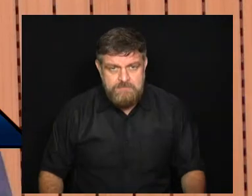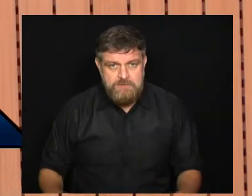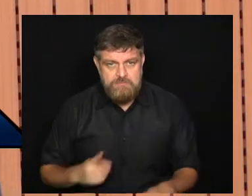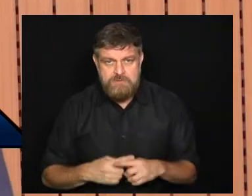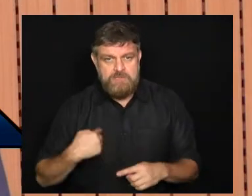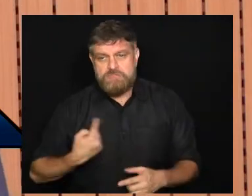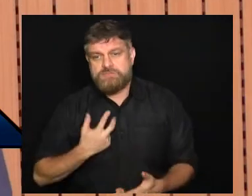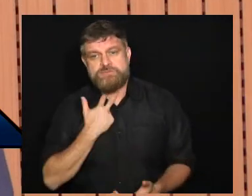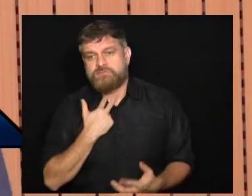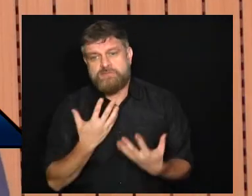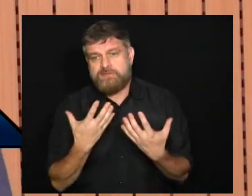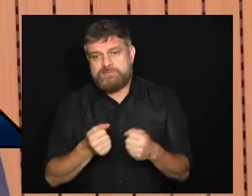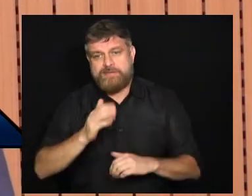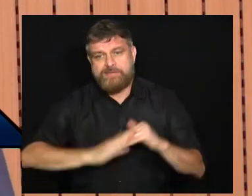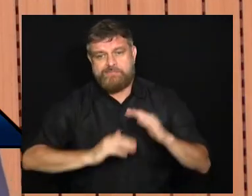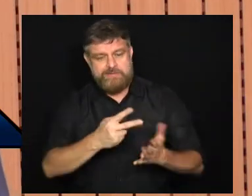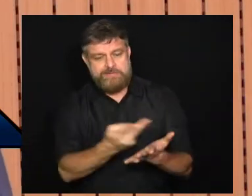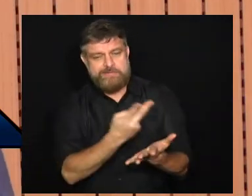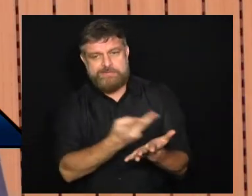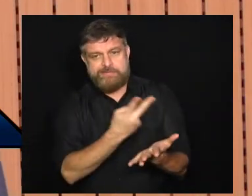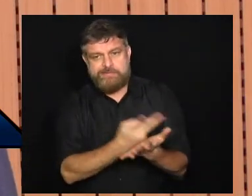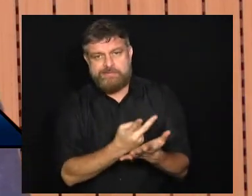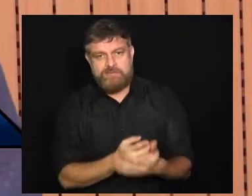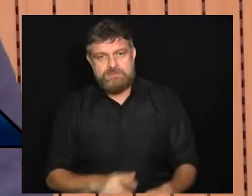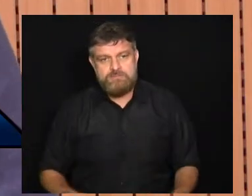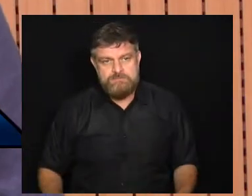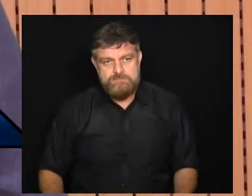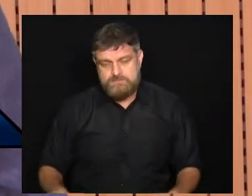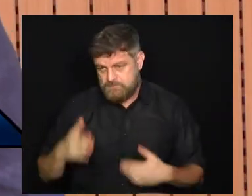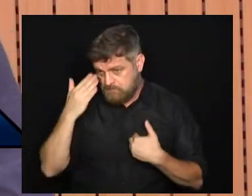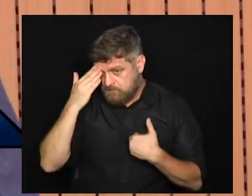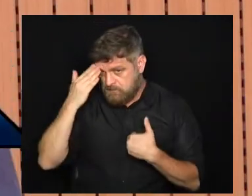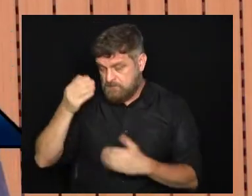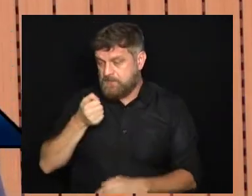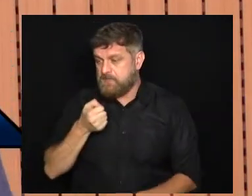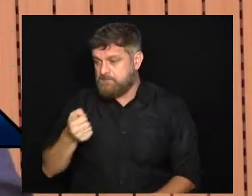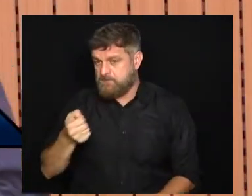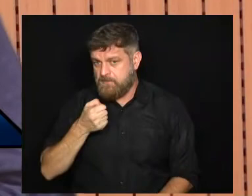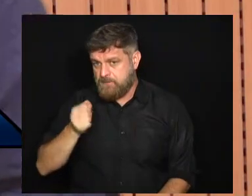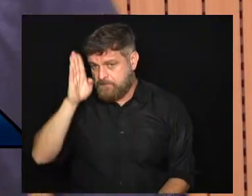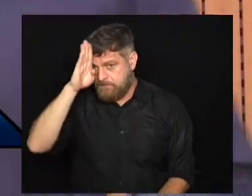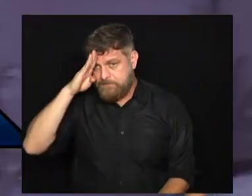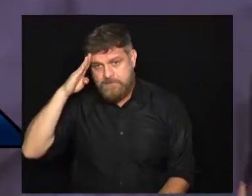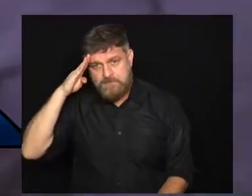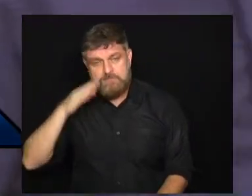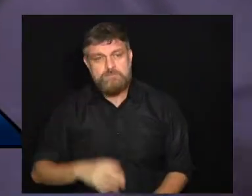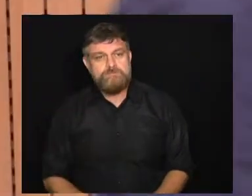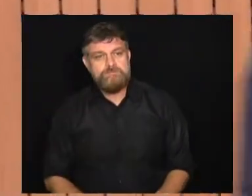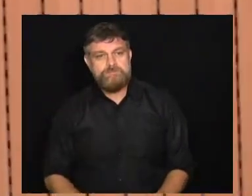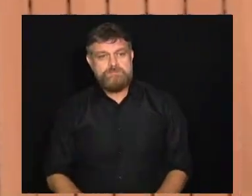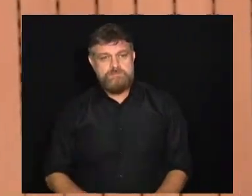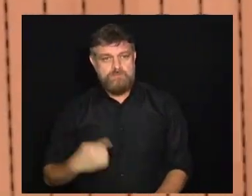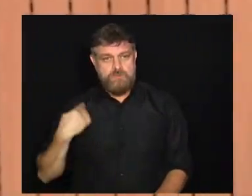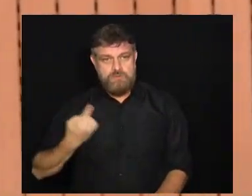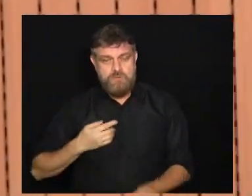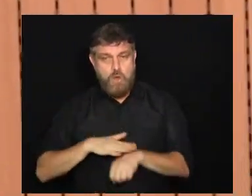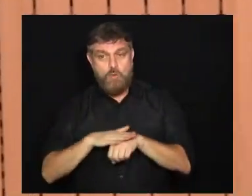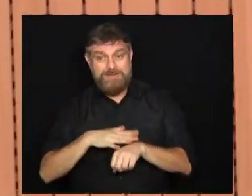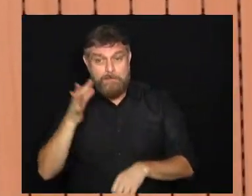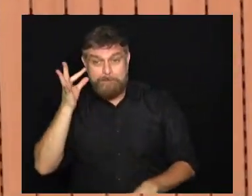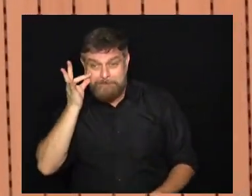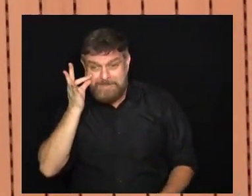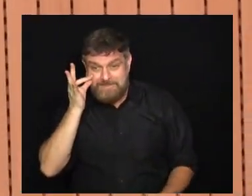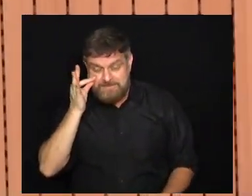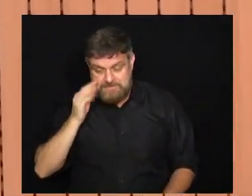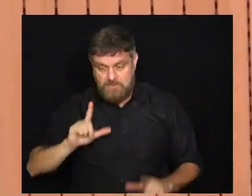não pode admitir uma prática dessa dentro da rede pública de saúde. Muito obrigado pela entrevista, vereador. Eu que agradeço. Então tá bom, conversamos ao vivo aqui na